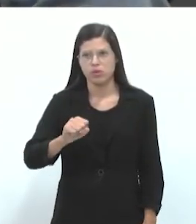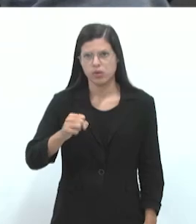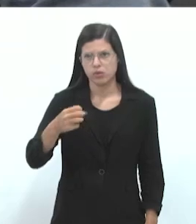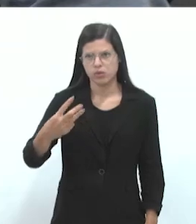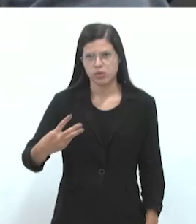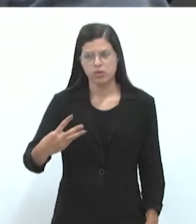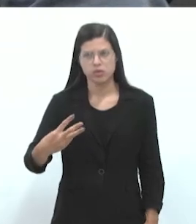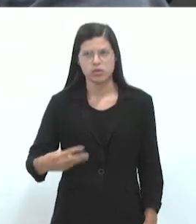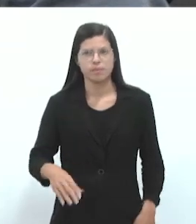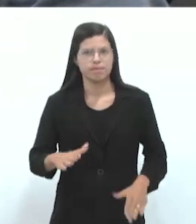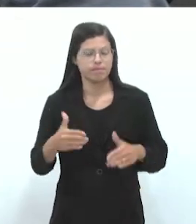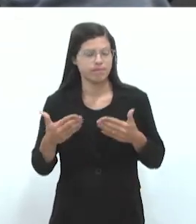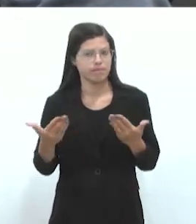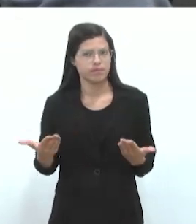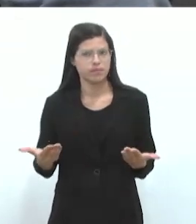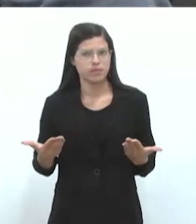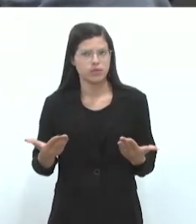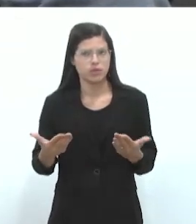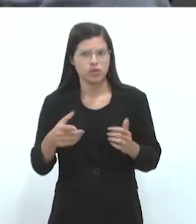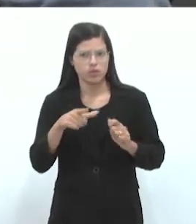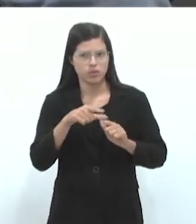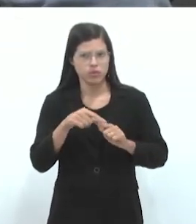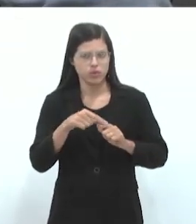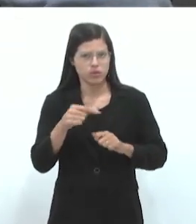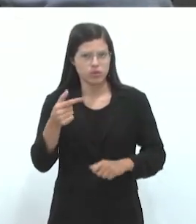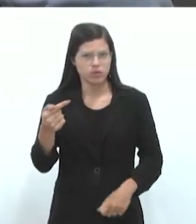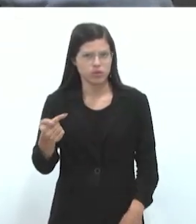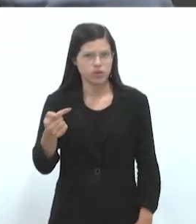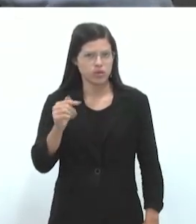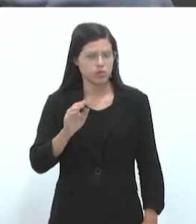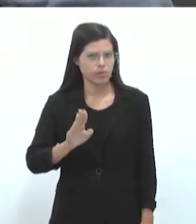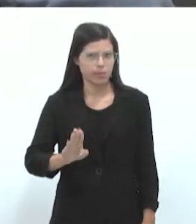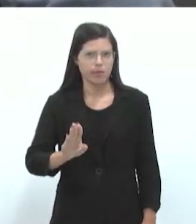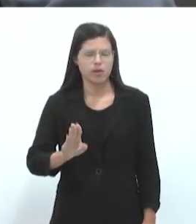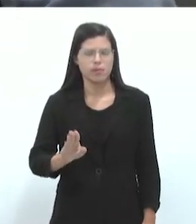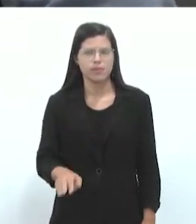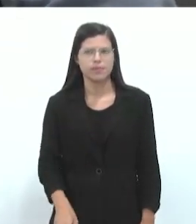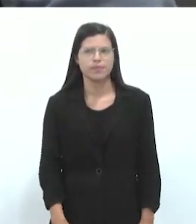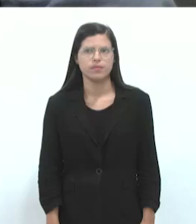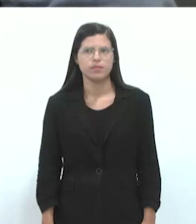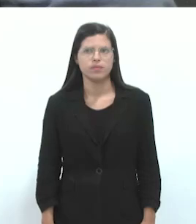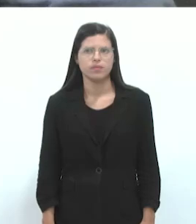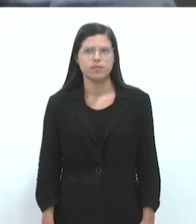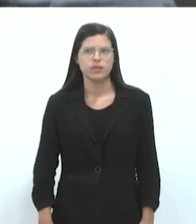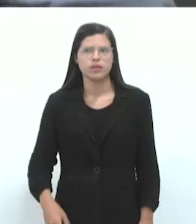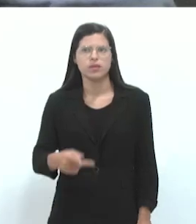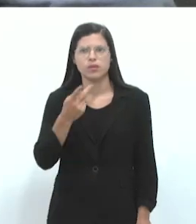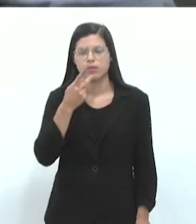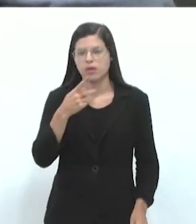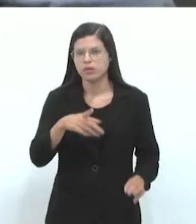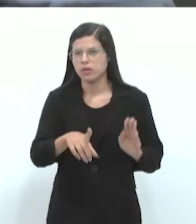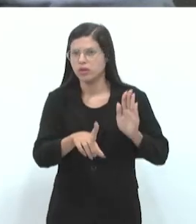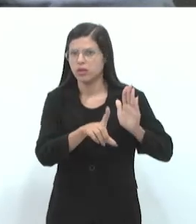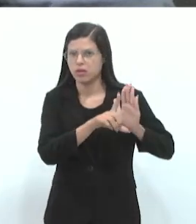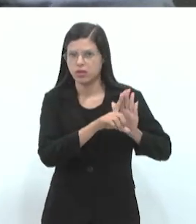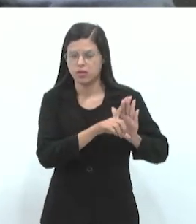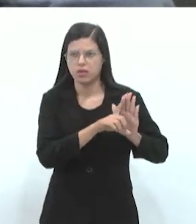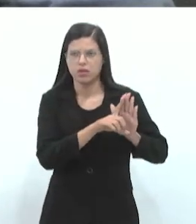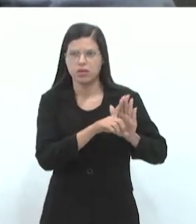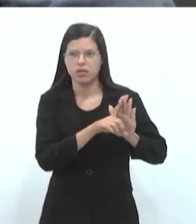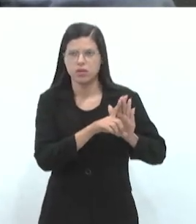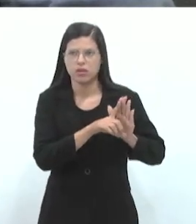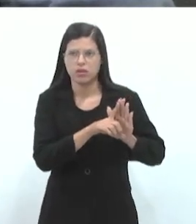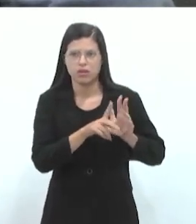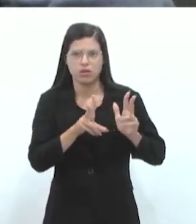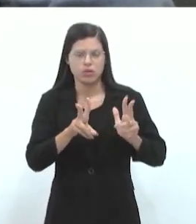7483. Bom, e no artigo 7º-B, ele diz que a lei, o sobrestamento